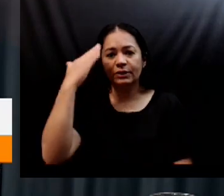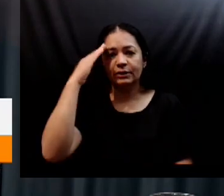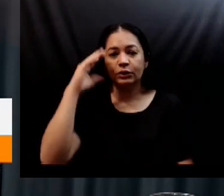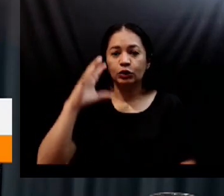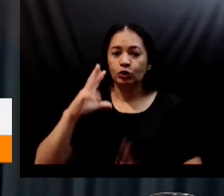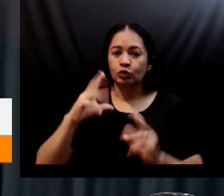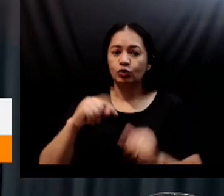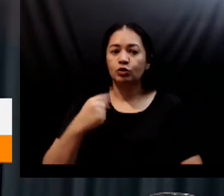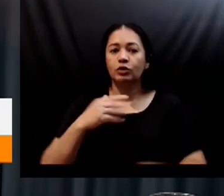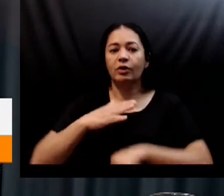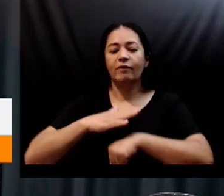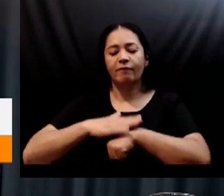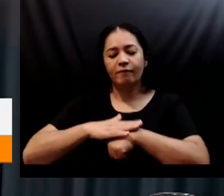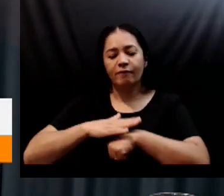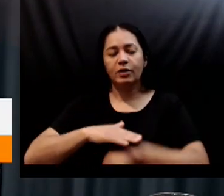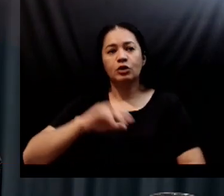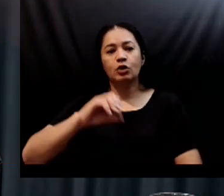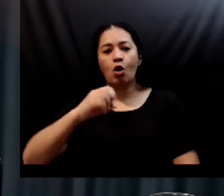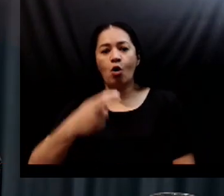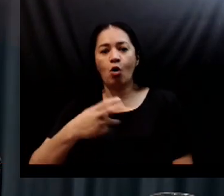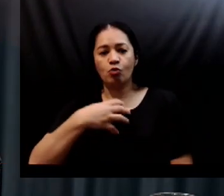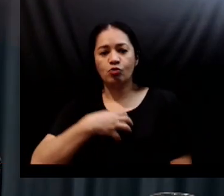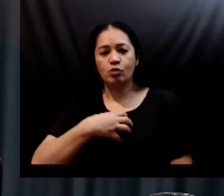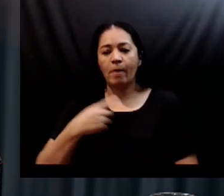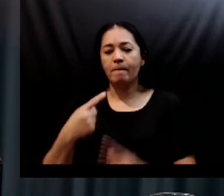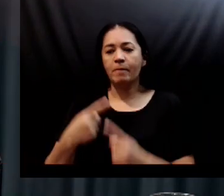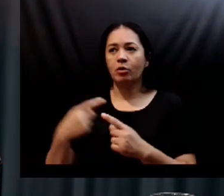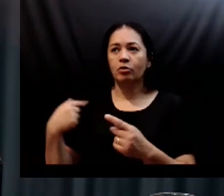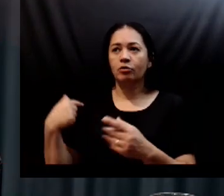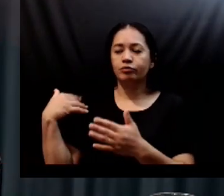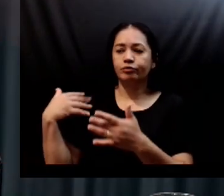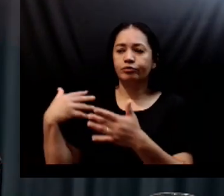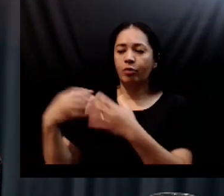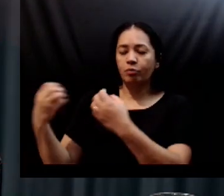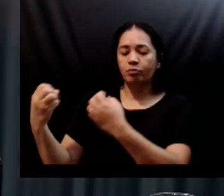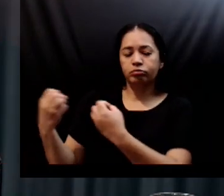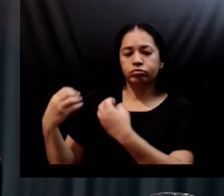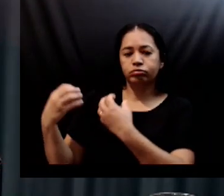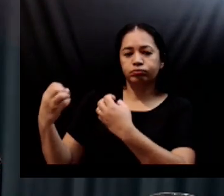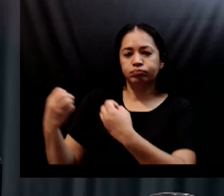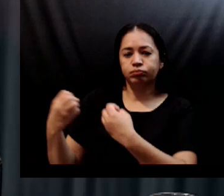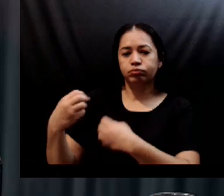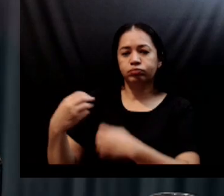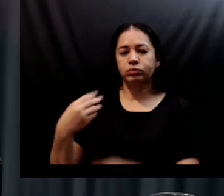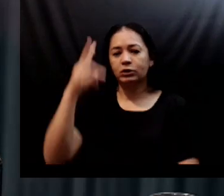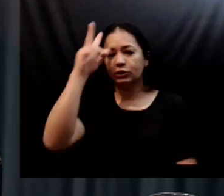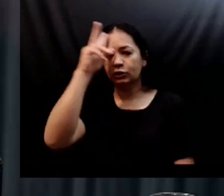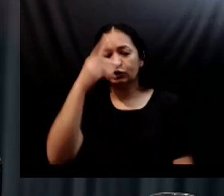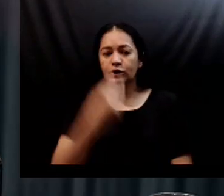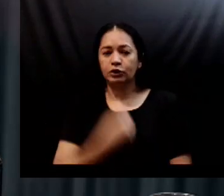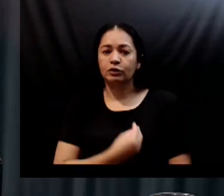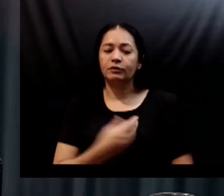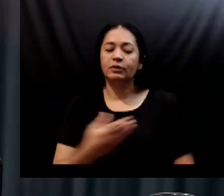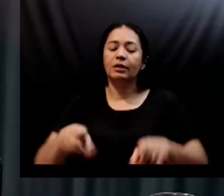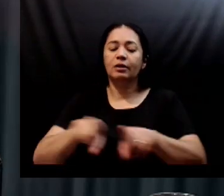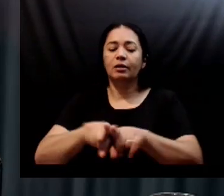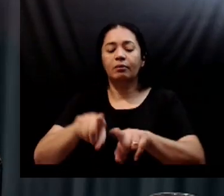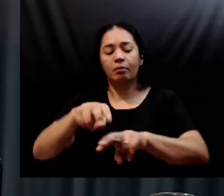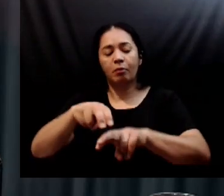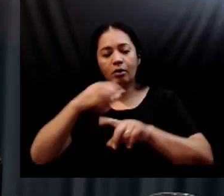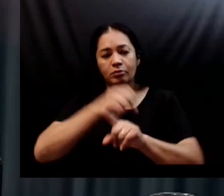sente, foi aprendido ao longo da nossa história de vida e na sociedade que a gente está inserido. Então,